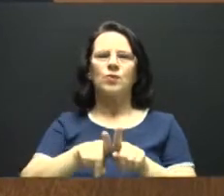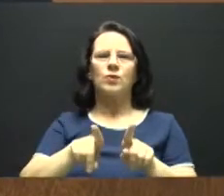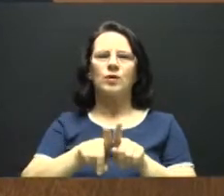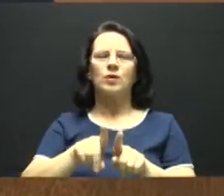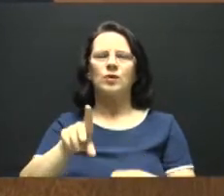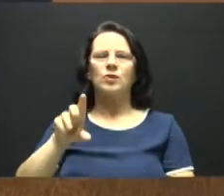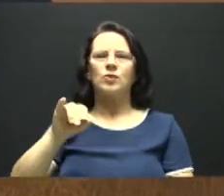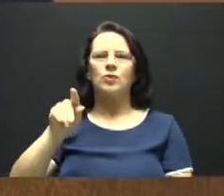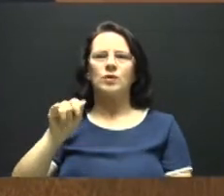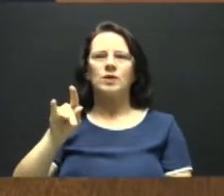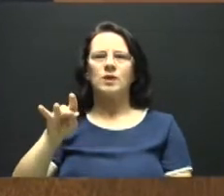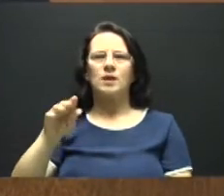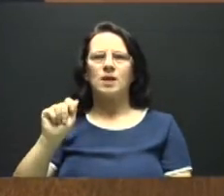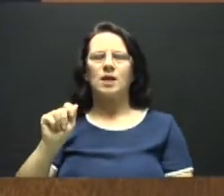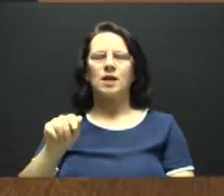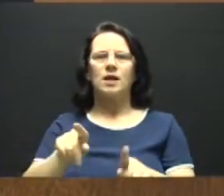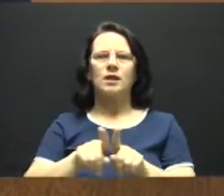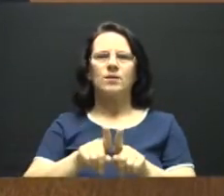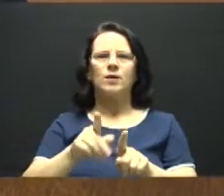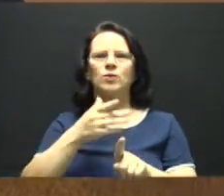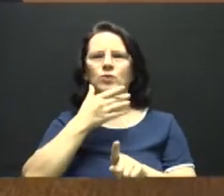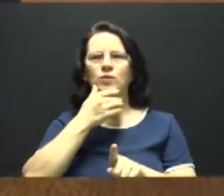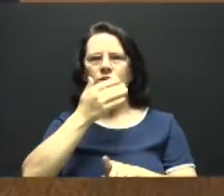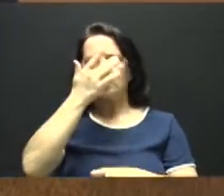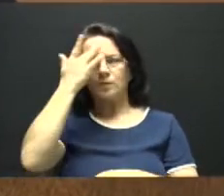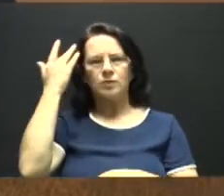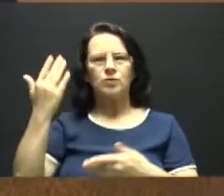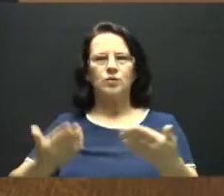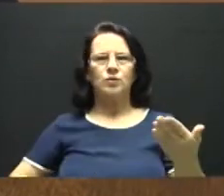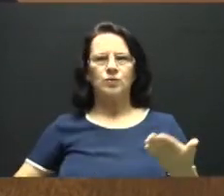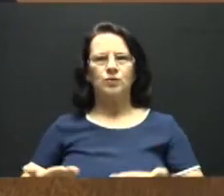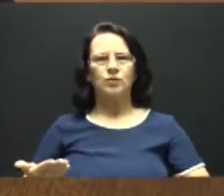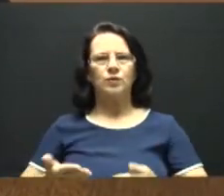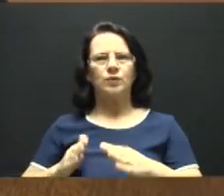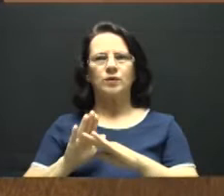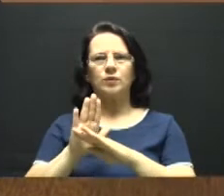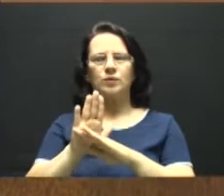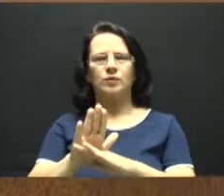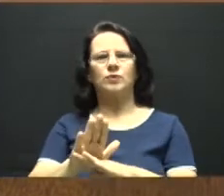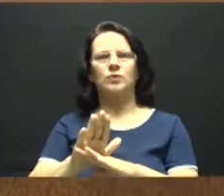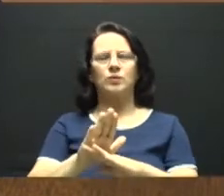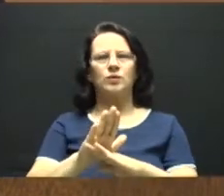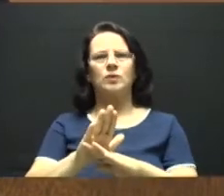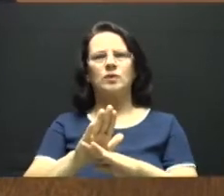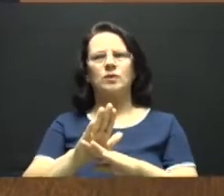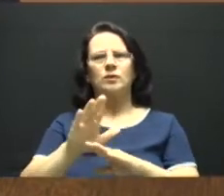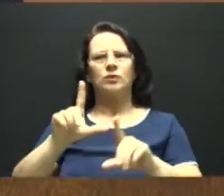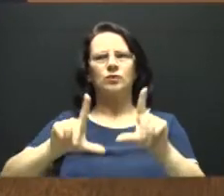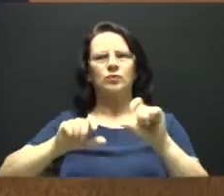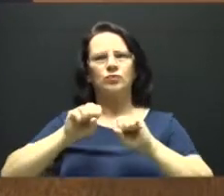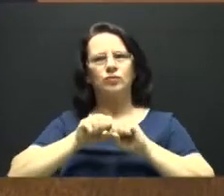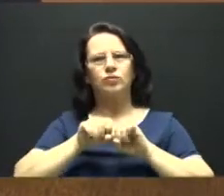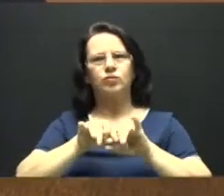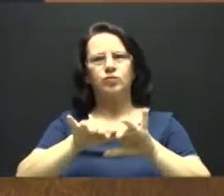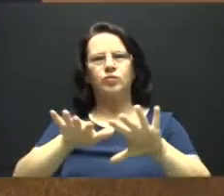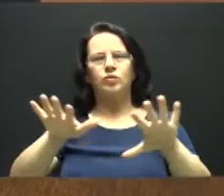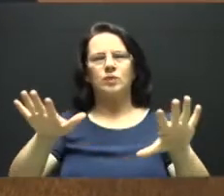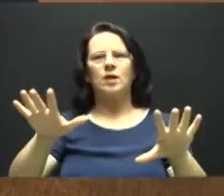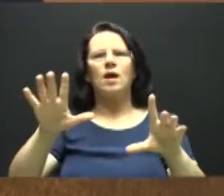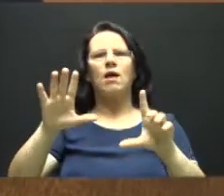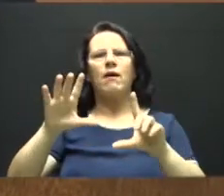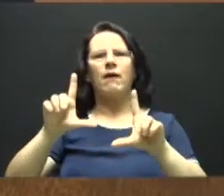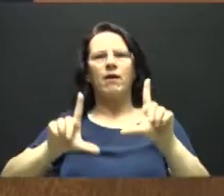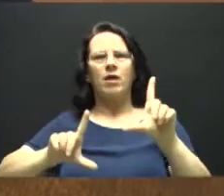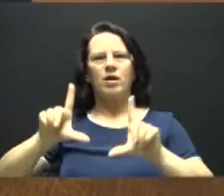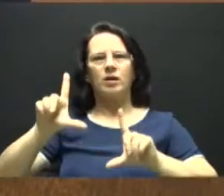todos os servidores que estiveram até neste momento a poder transmitir realizar esse ato solene a tv câmara